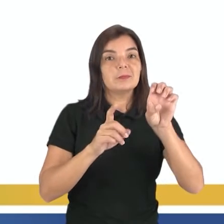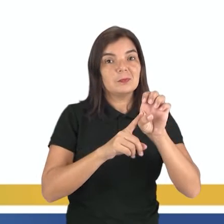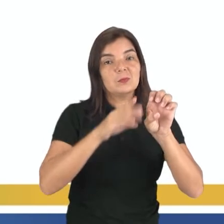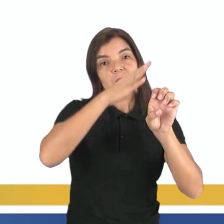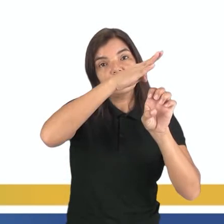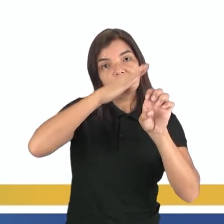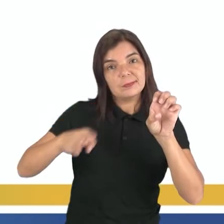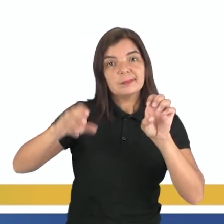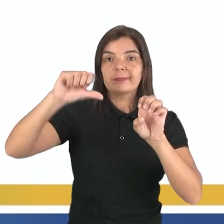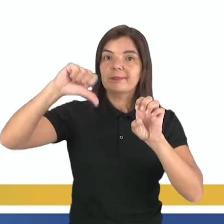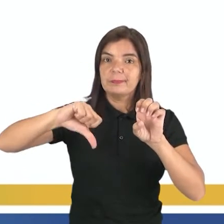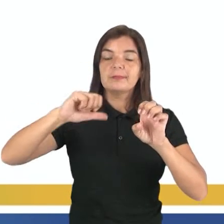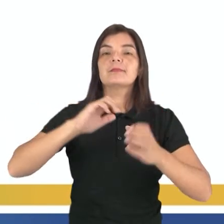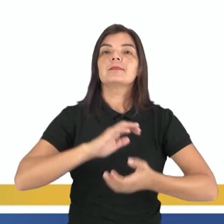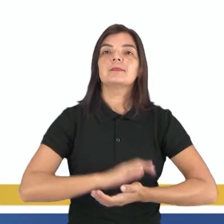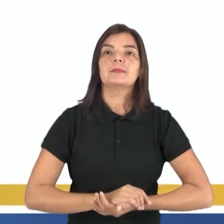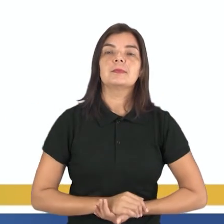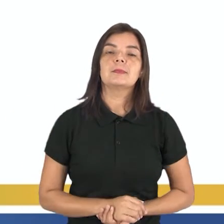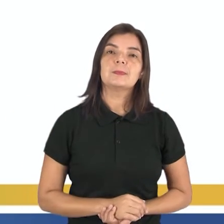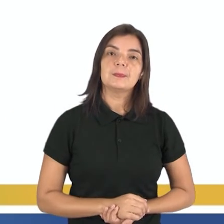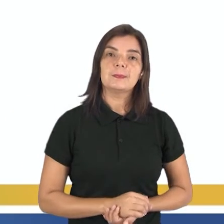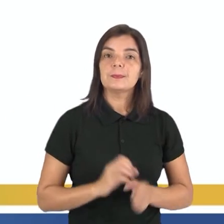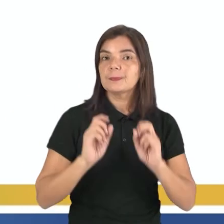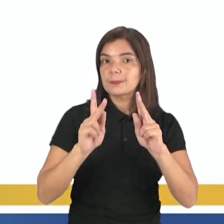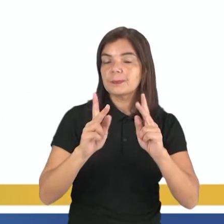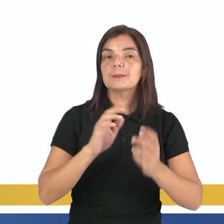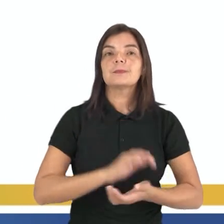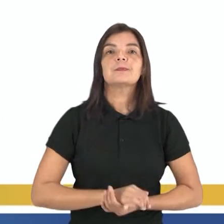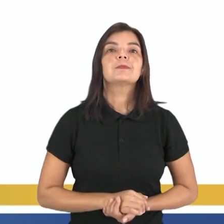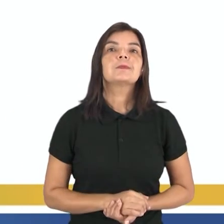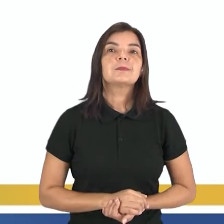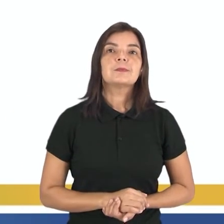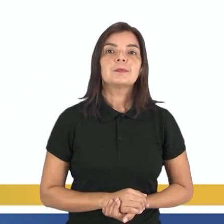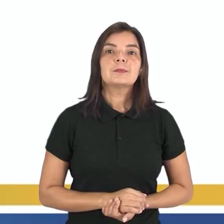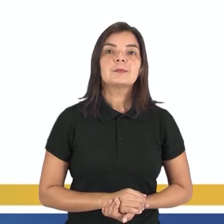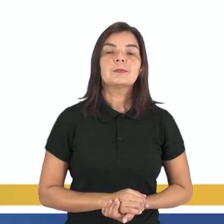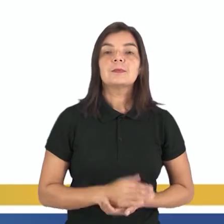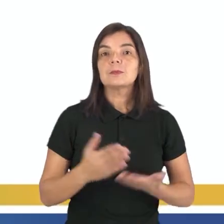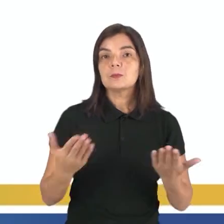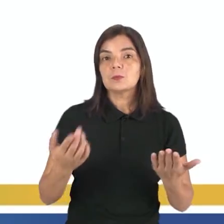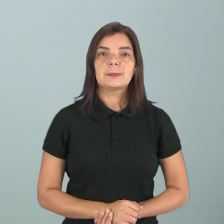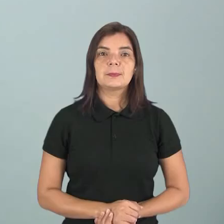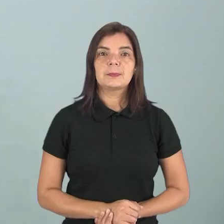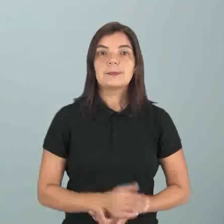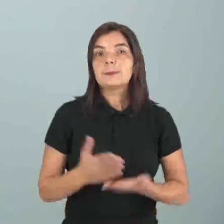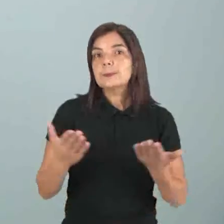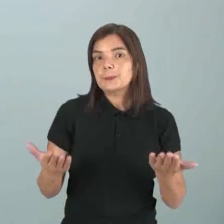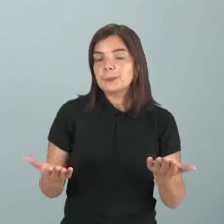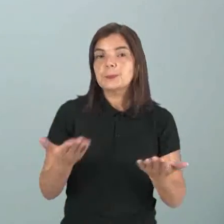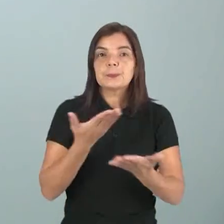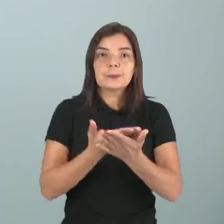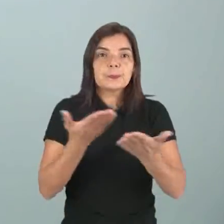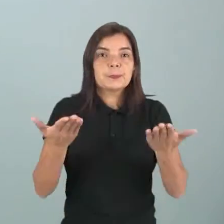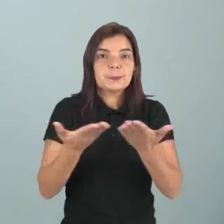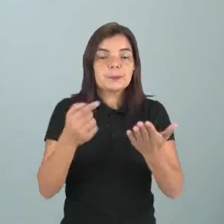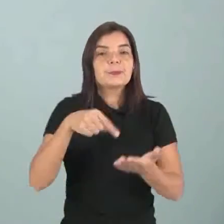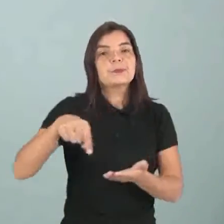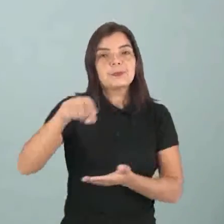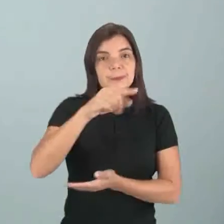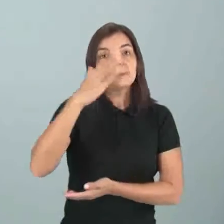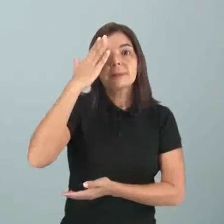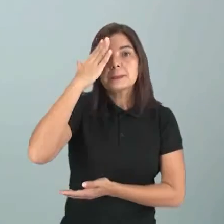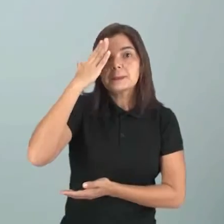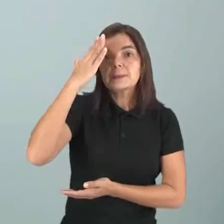a é negativo, inclinação para a esquerda, ok, gente? Então, voltando aqui para mim. Então, essa foi a nossa aula de hoje. Espero que você